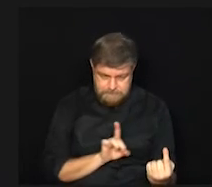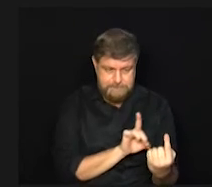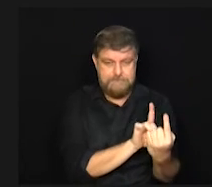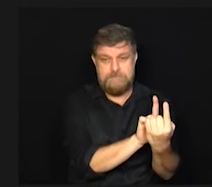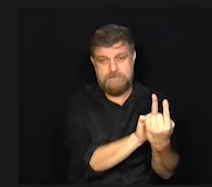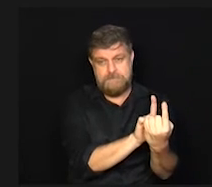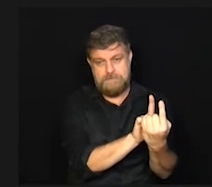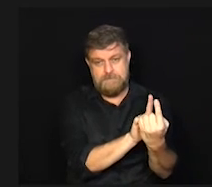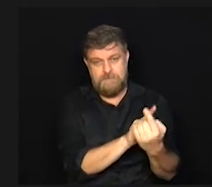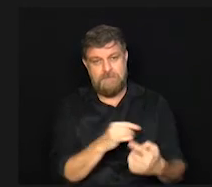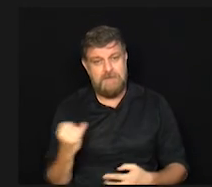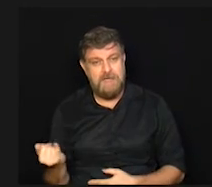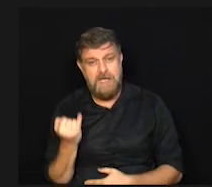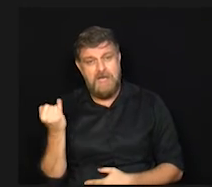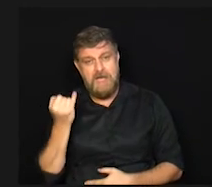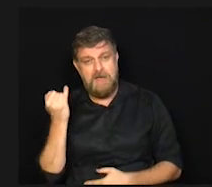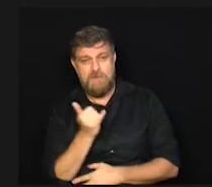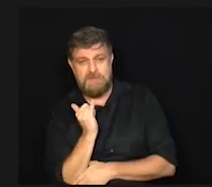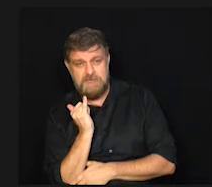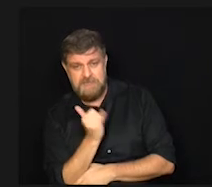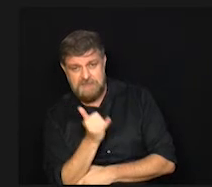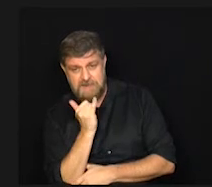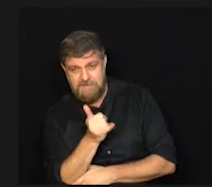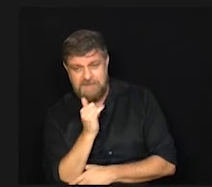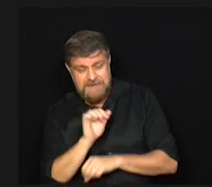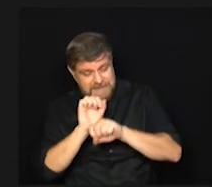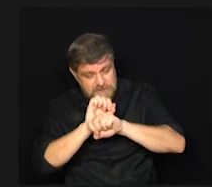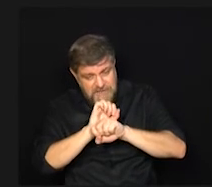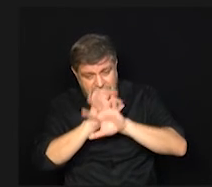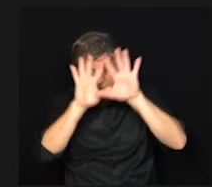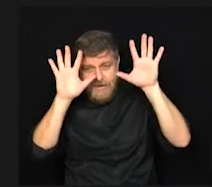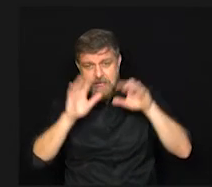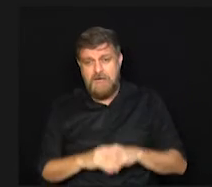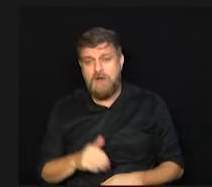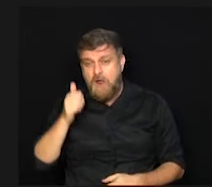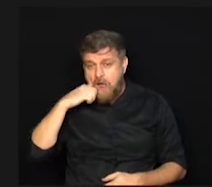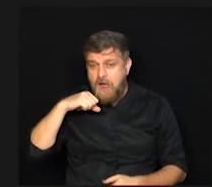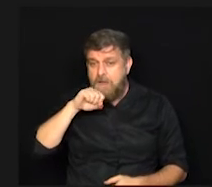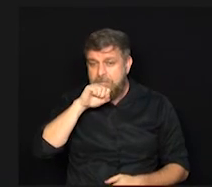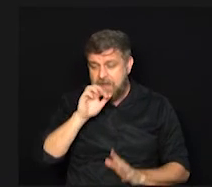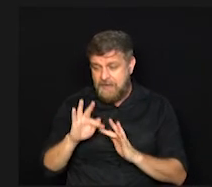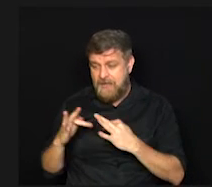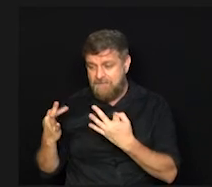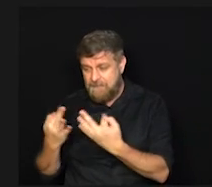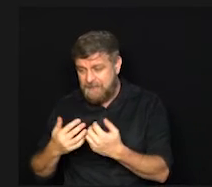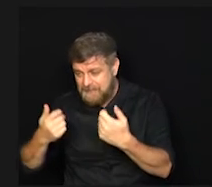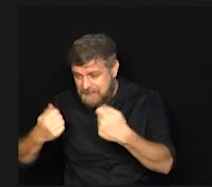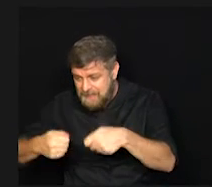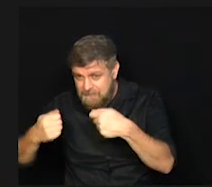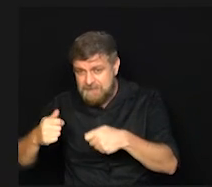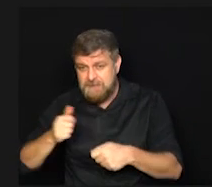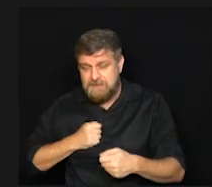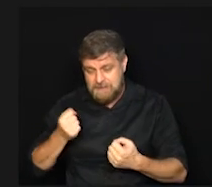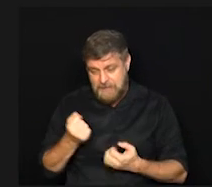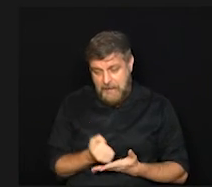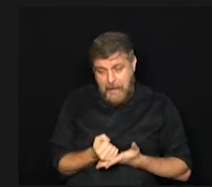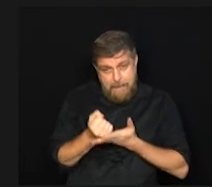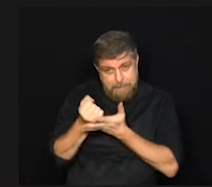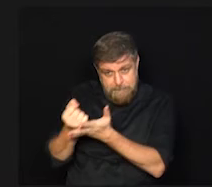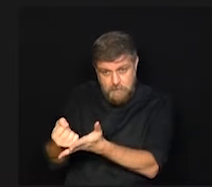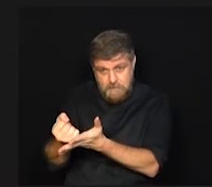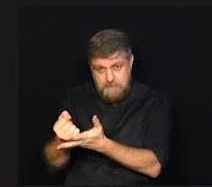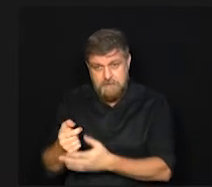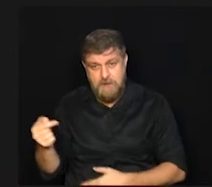Então, é importante frisar e deixar isso bem claro para as mães, para as famílias que precisam desse respaldo, que